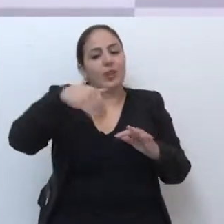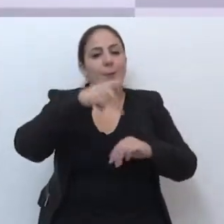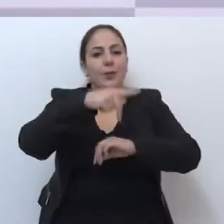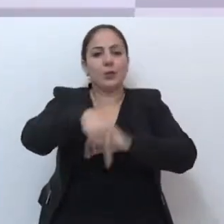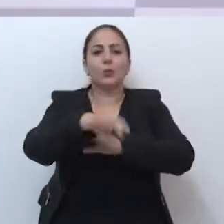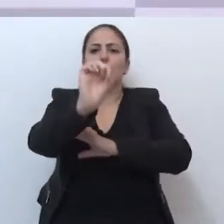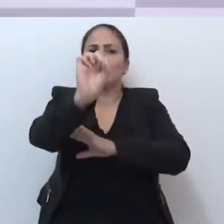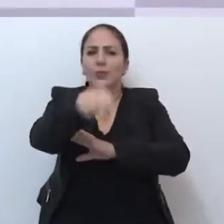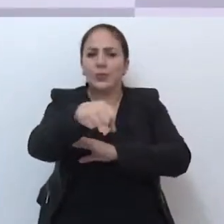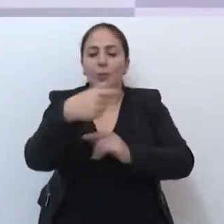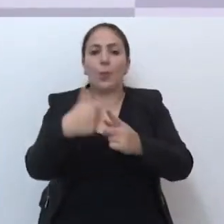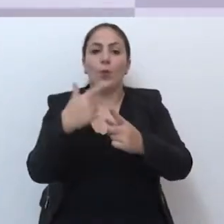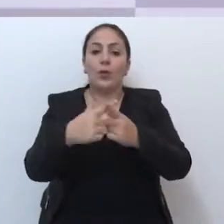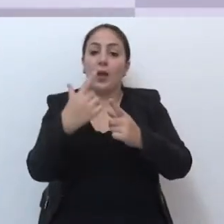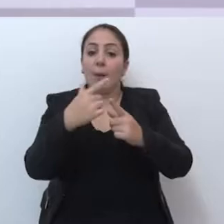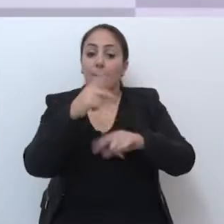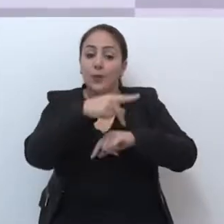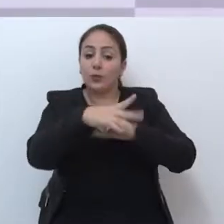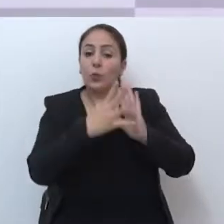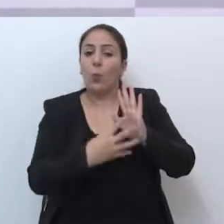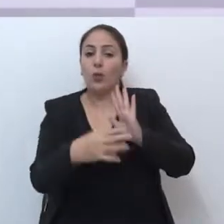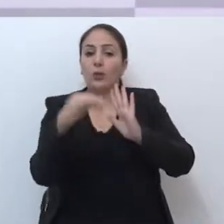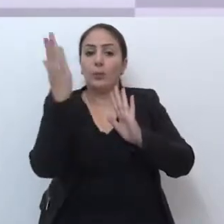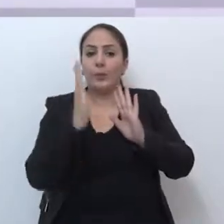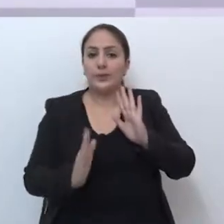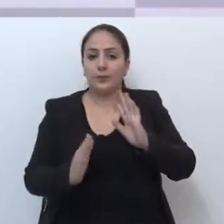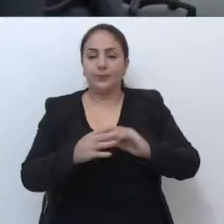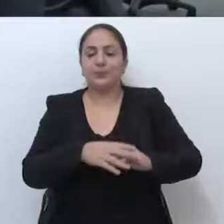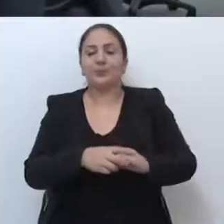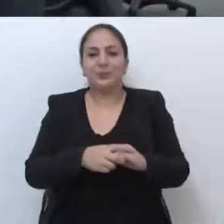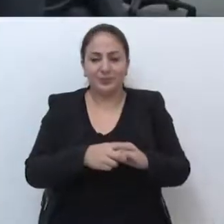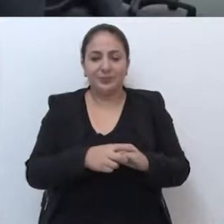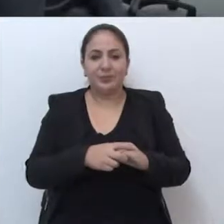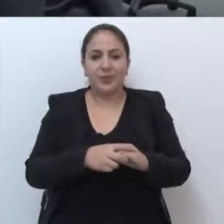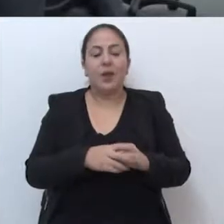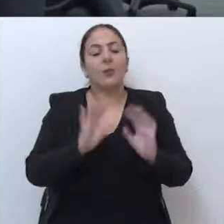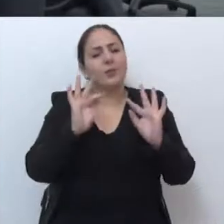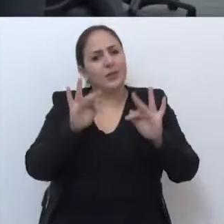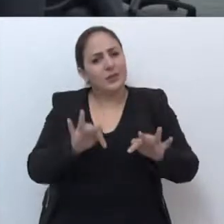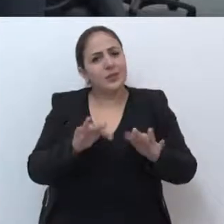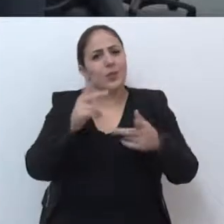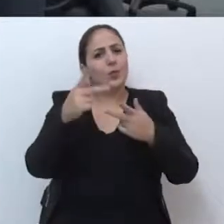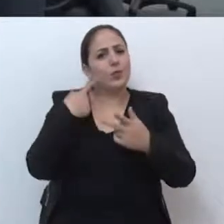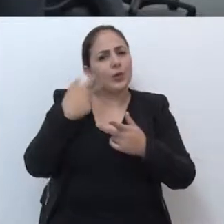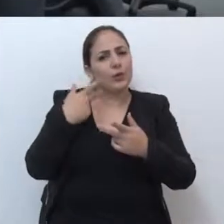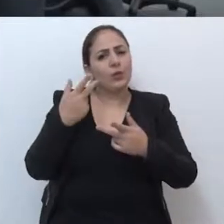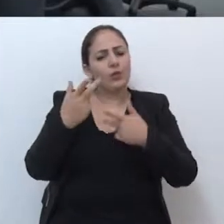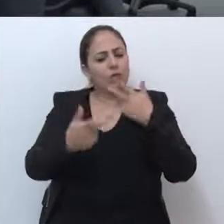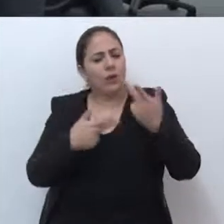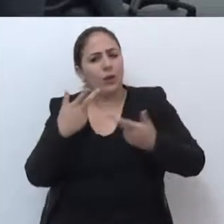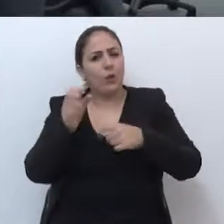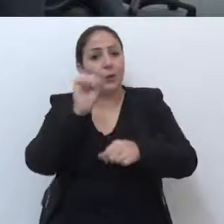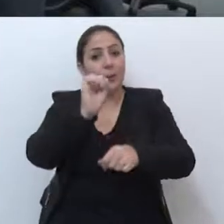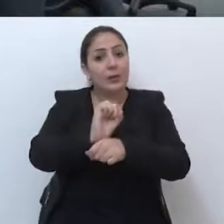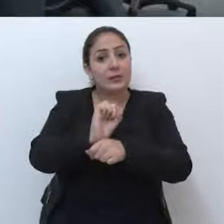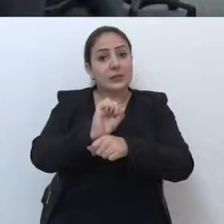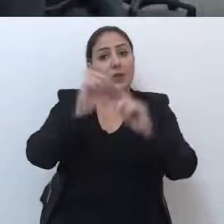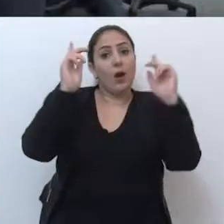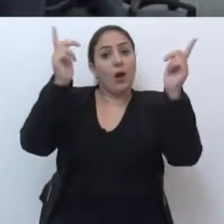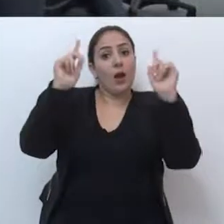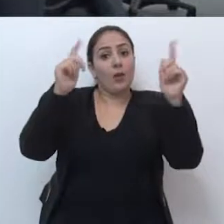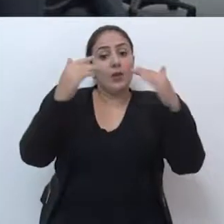vai se instalar em Passo Fundo, porque Passo Fundo é referência no Brasil. Para finalizar, o vereador comentou a paralisação